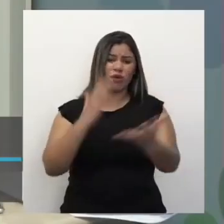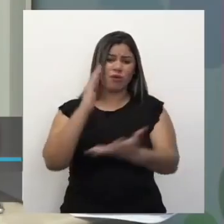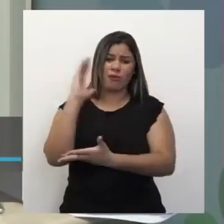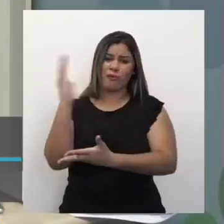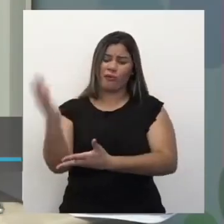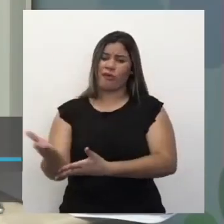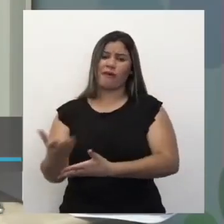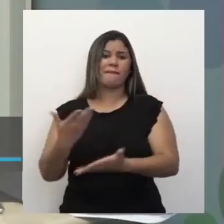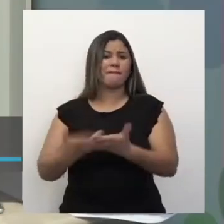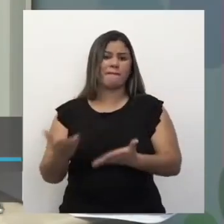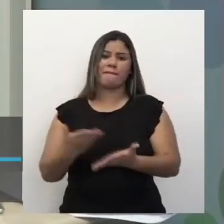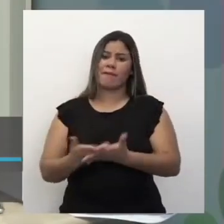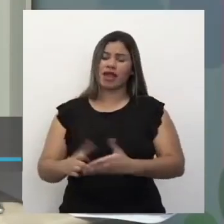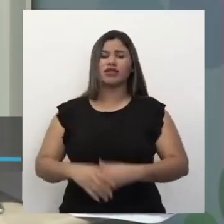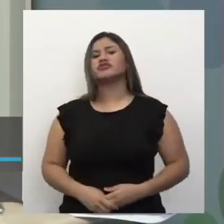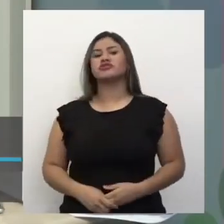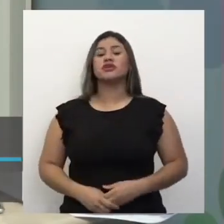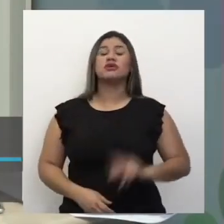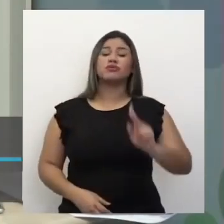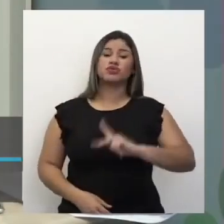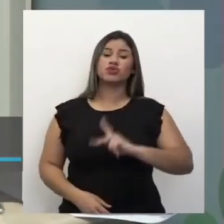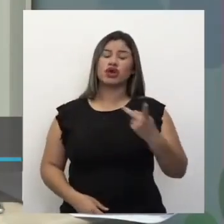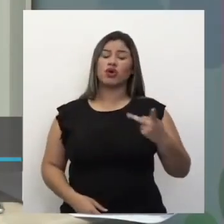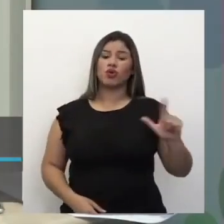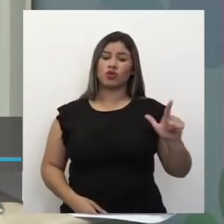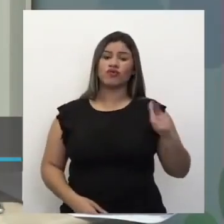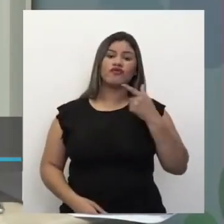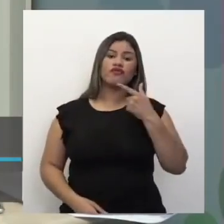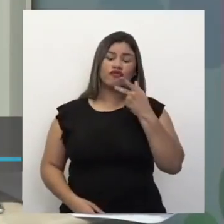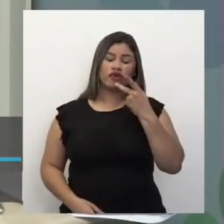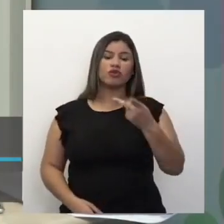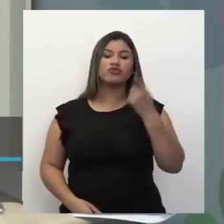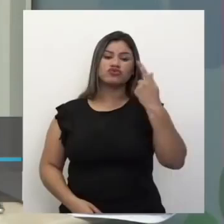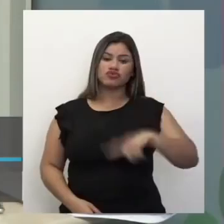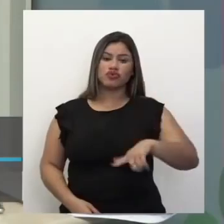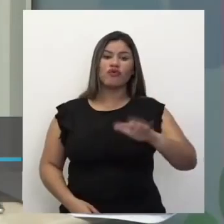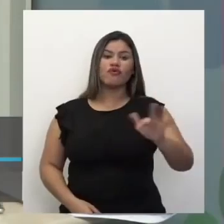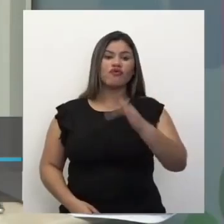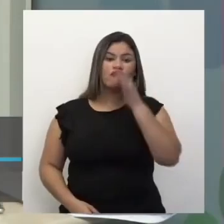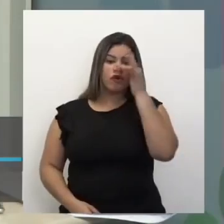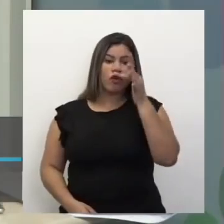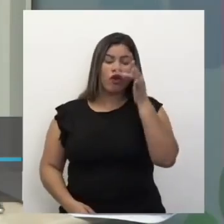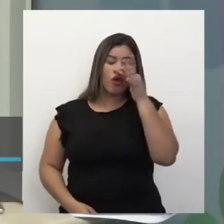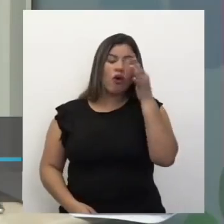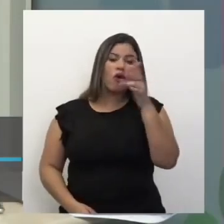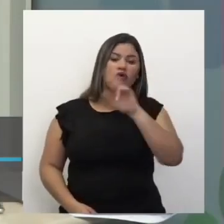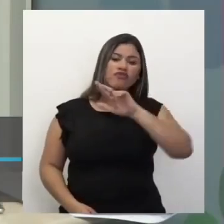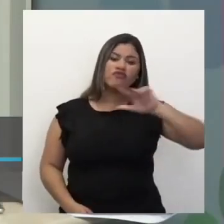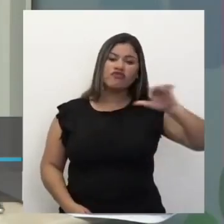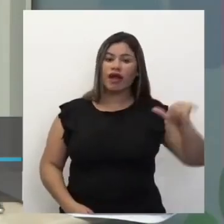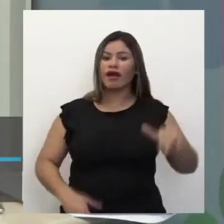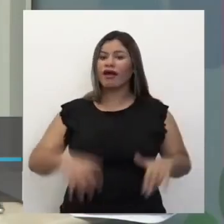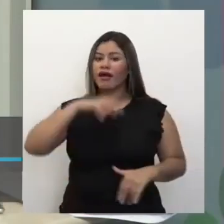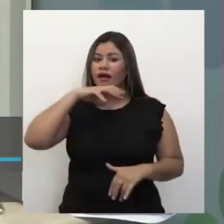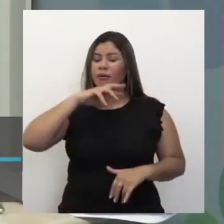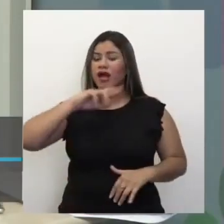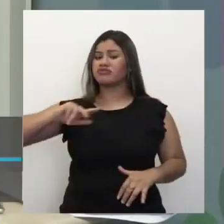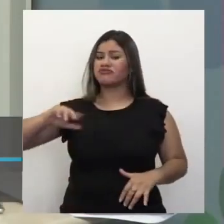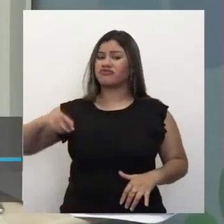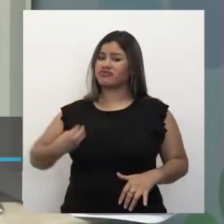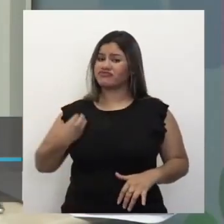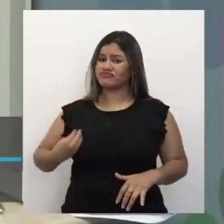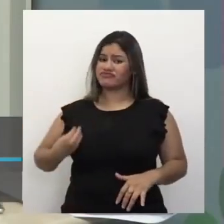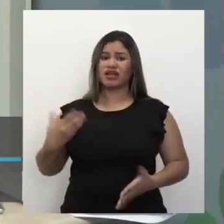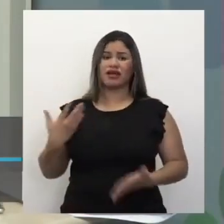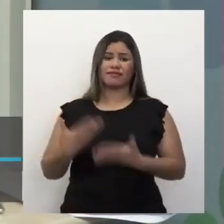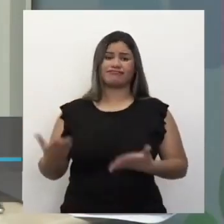das espécies, mas eu gostei aqui de duas, desculpa eu não estar lendo aqui, e eu, na verdade, eu não localizei muitos de